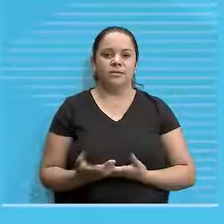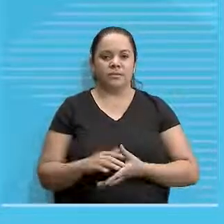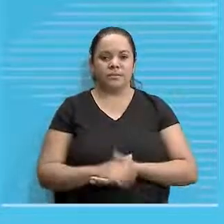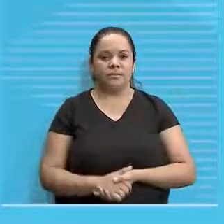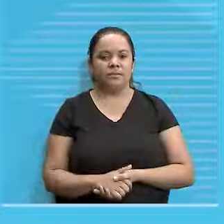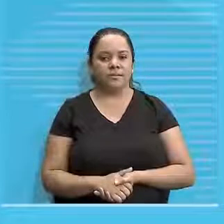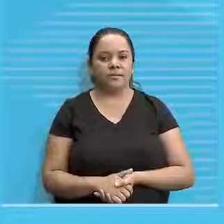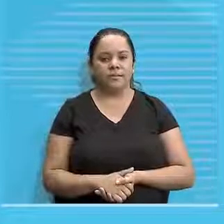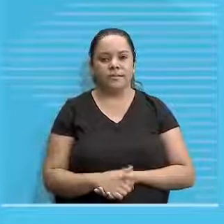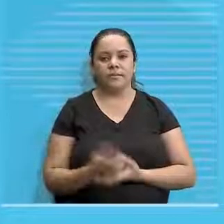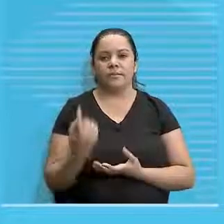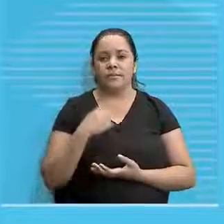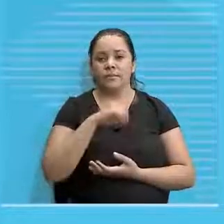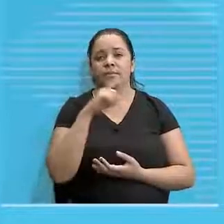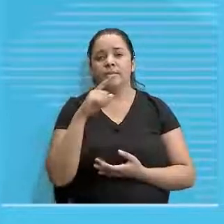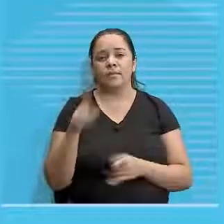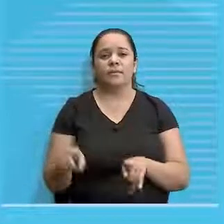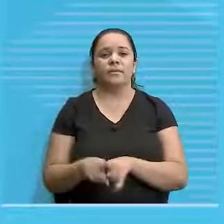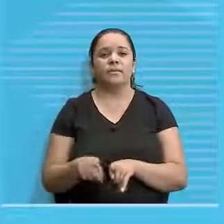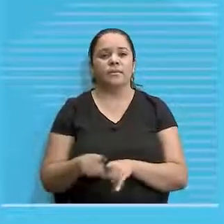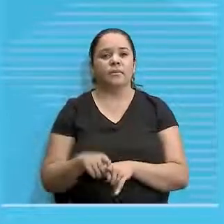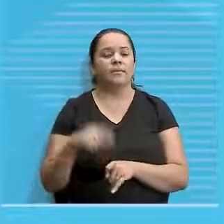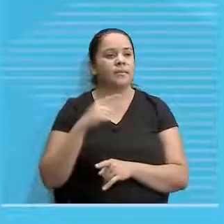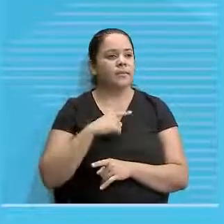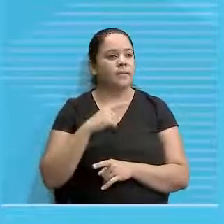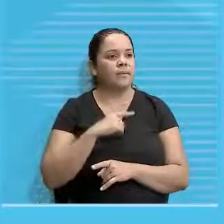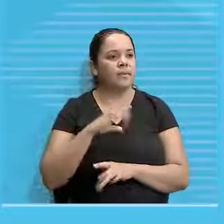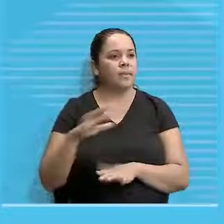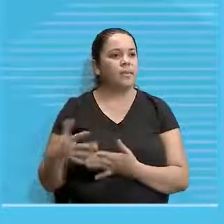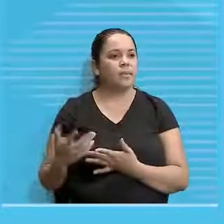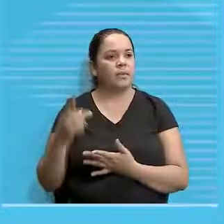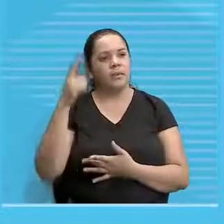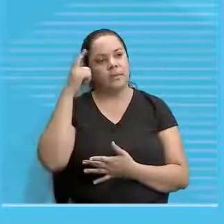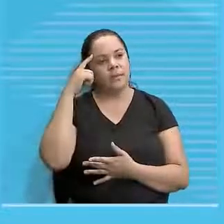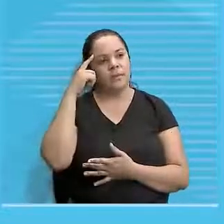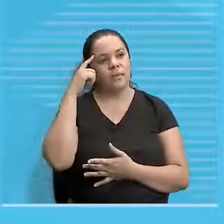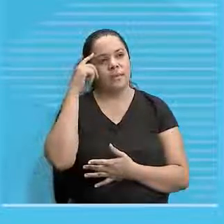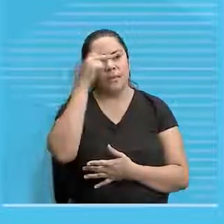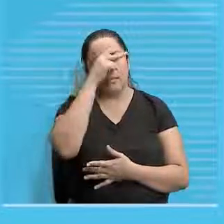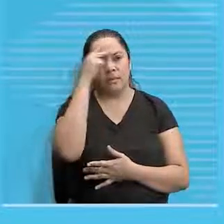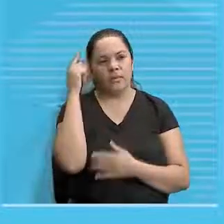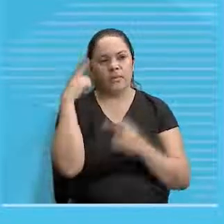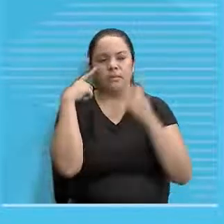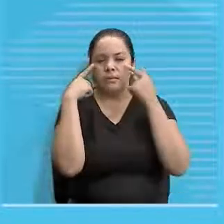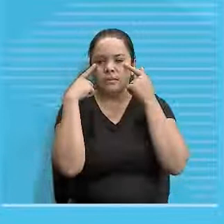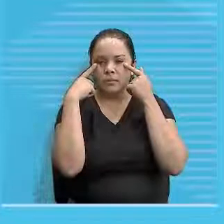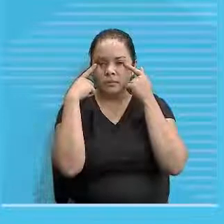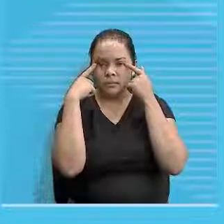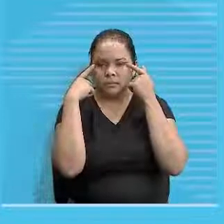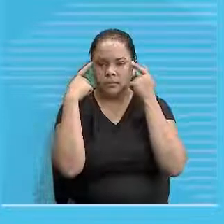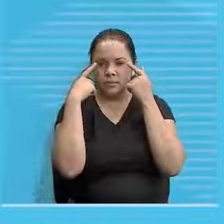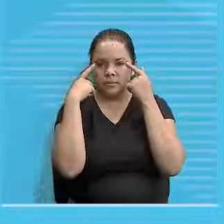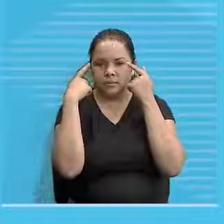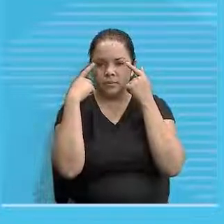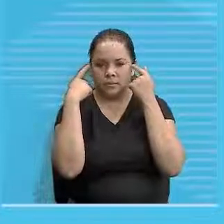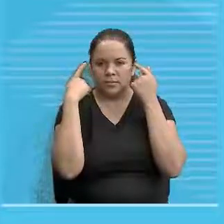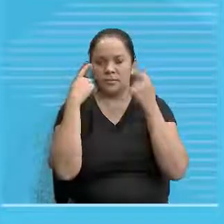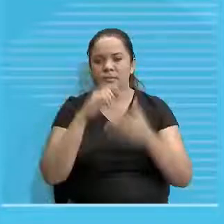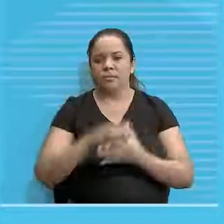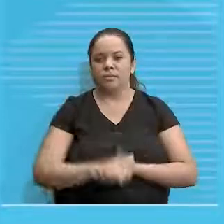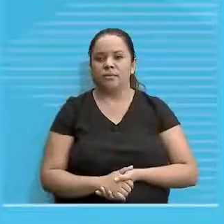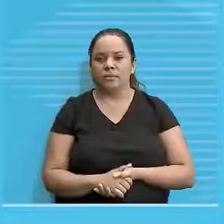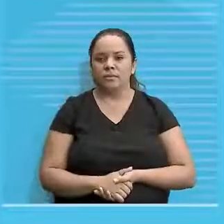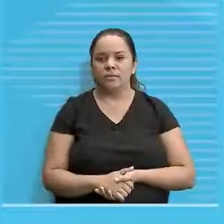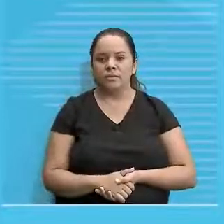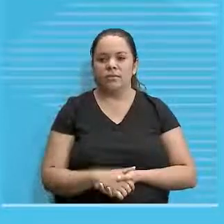gente também tem muito isso aqui quando a gente pensa em uma pessoa chinesa. Ah, então o chinês está aqui, né, comendo um